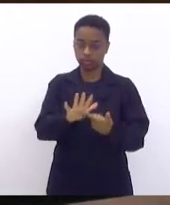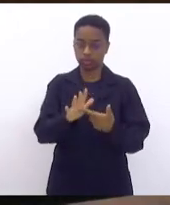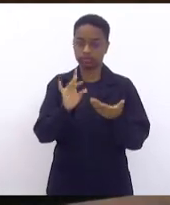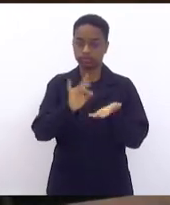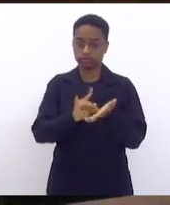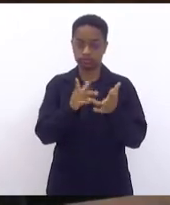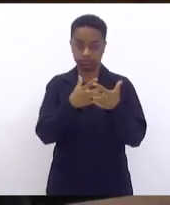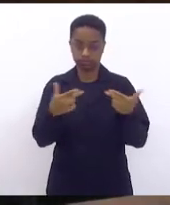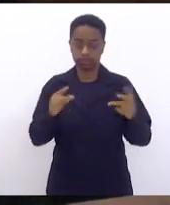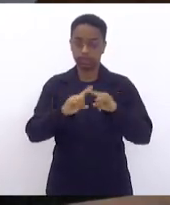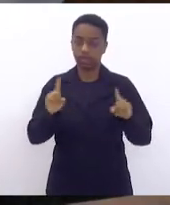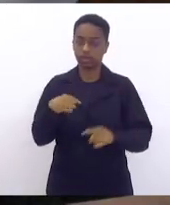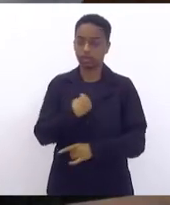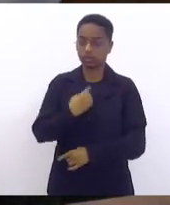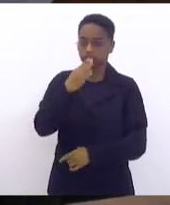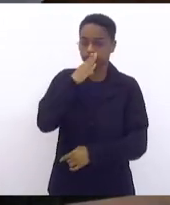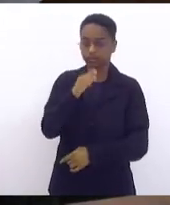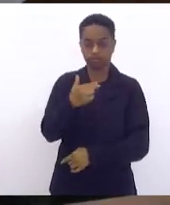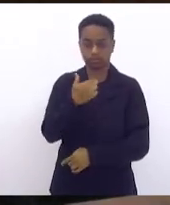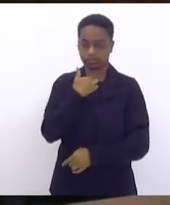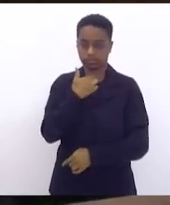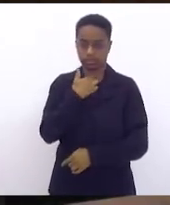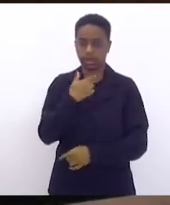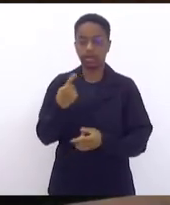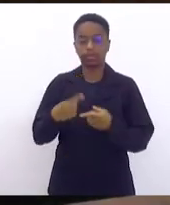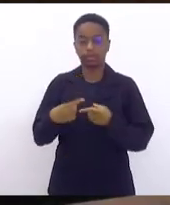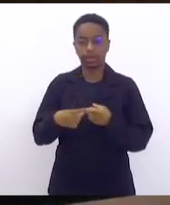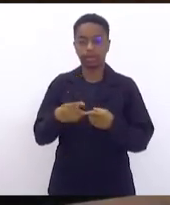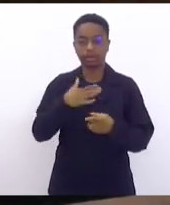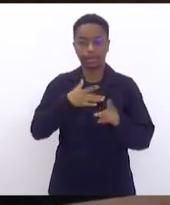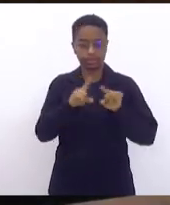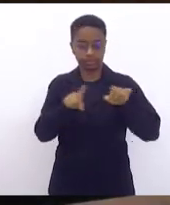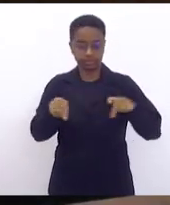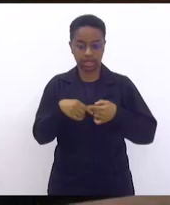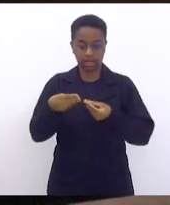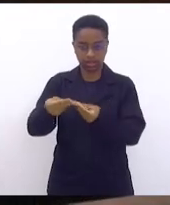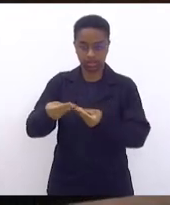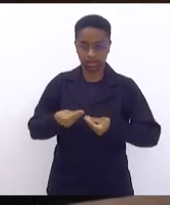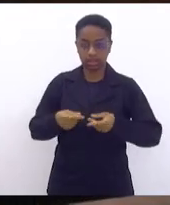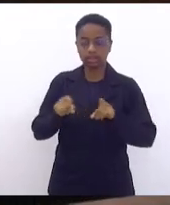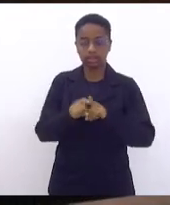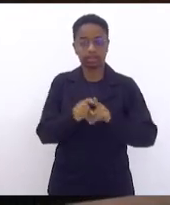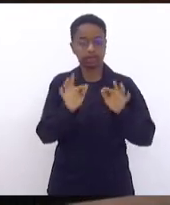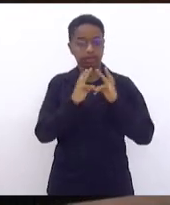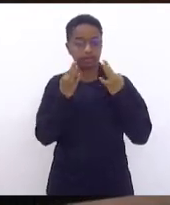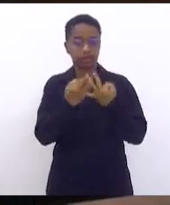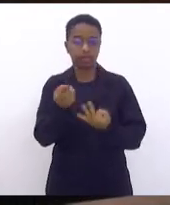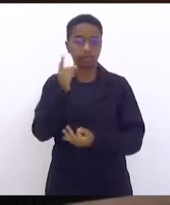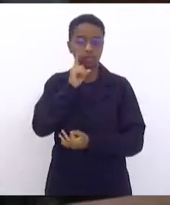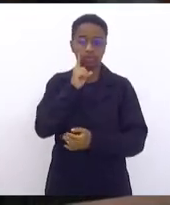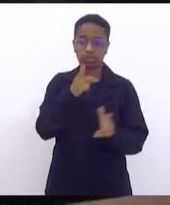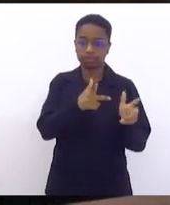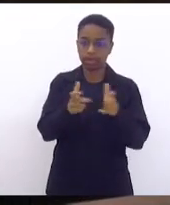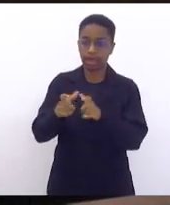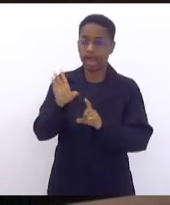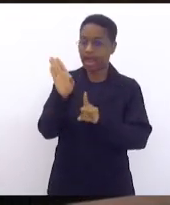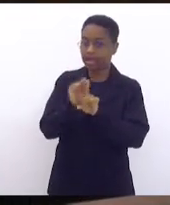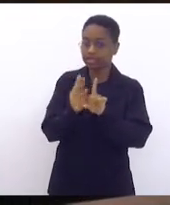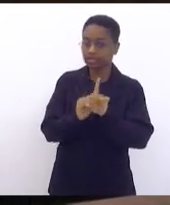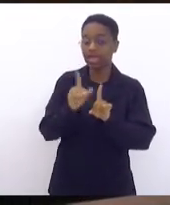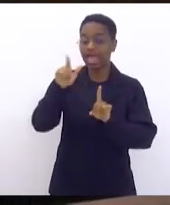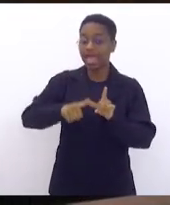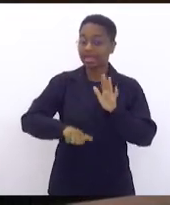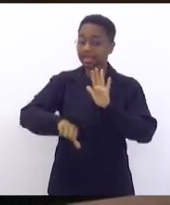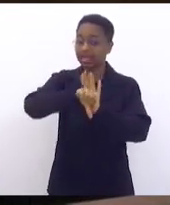nós não nos calaremos com isso. Isso chegou no meu gabinete, isso chega nas famílias todo dia. Assédio sexual